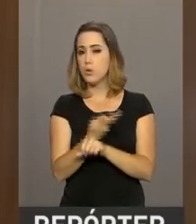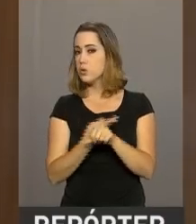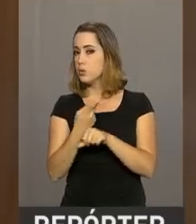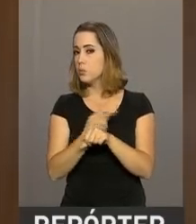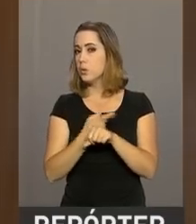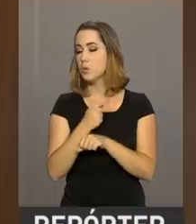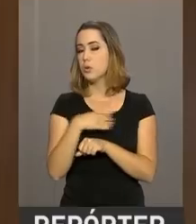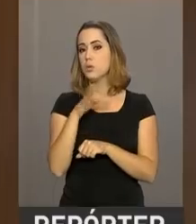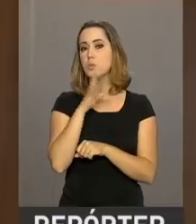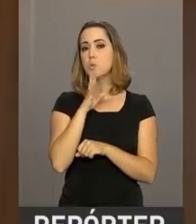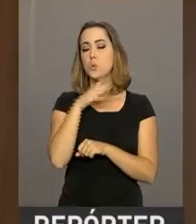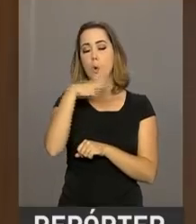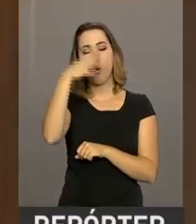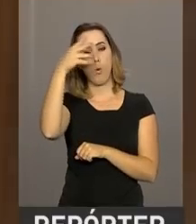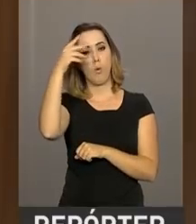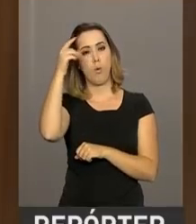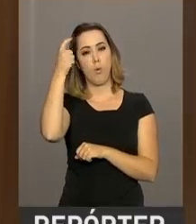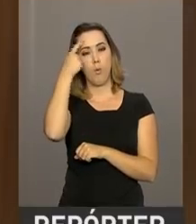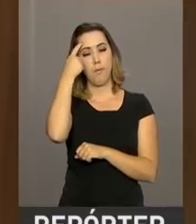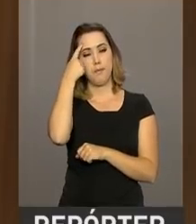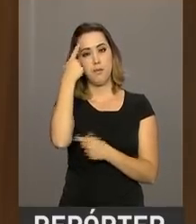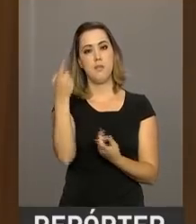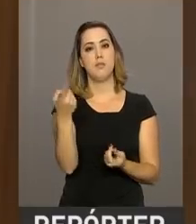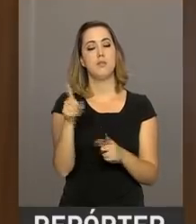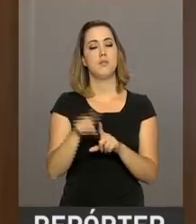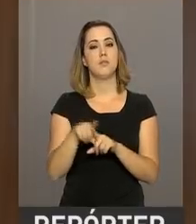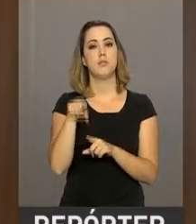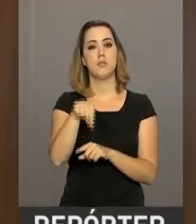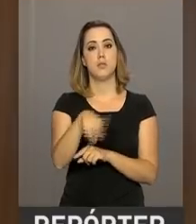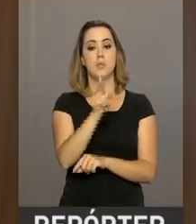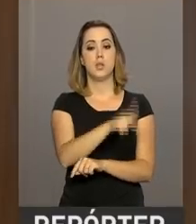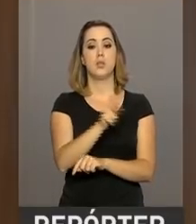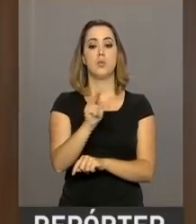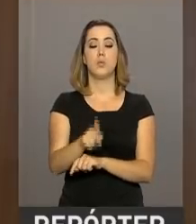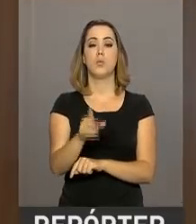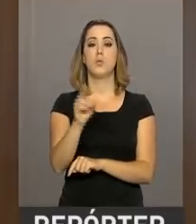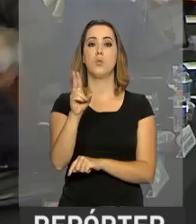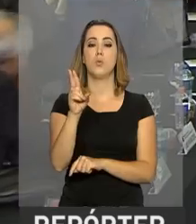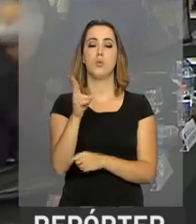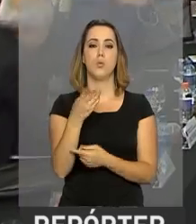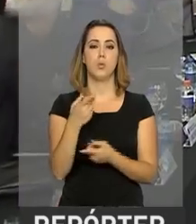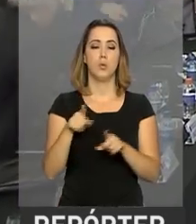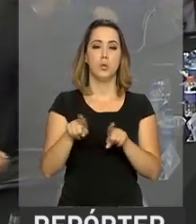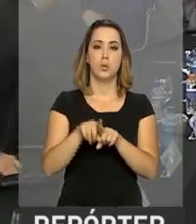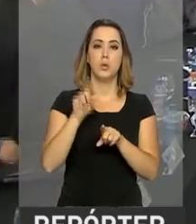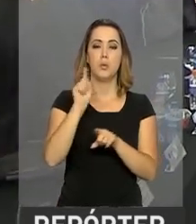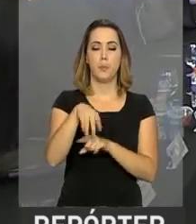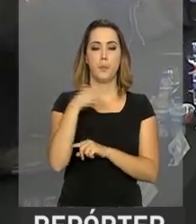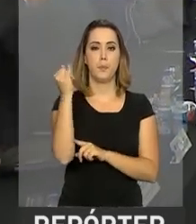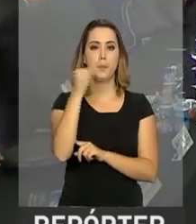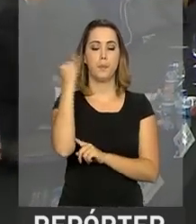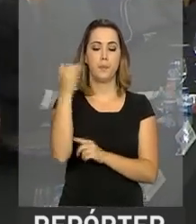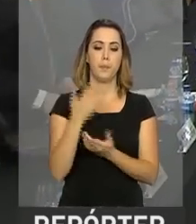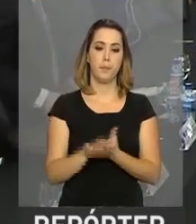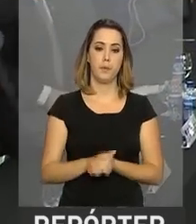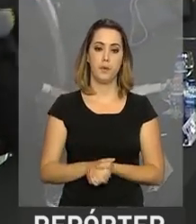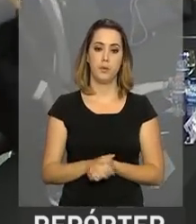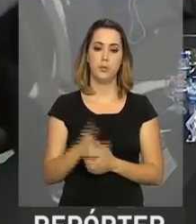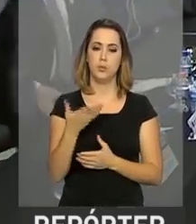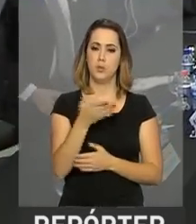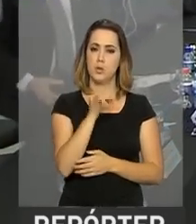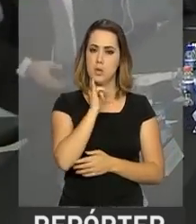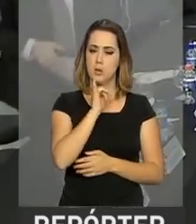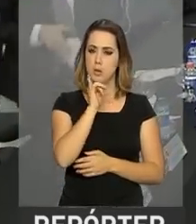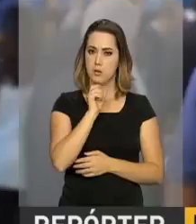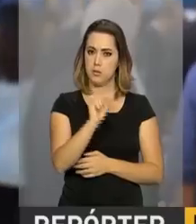por certo, quando vai se buscar conhecimento, a academia é absolutamente indispensável. Exemplo da diversidade dos setores representados,